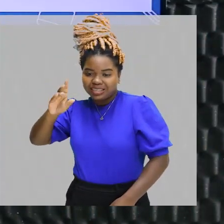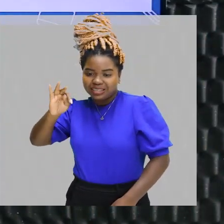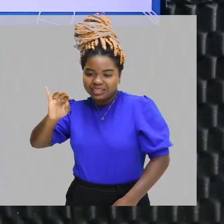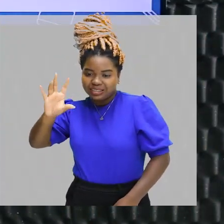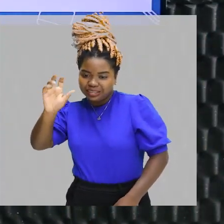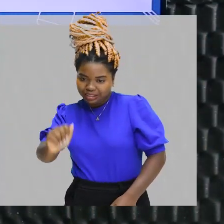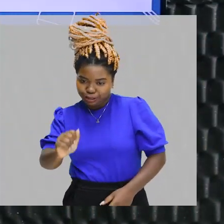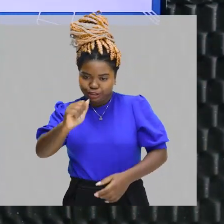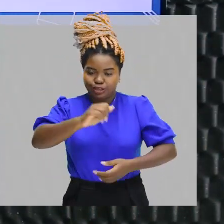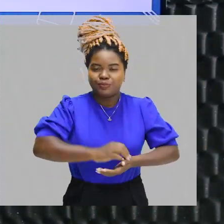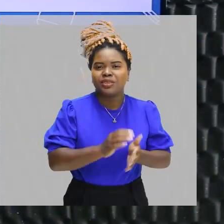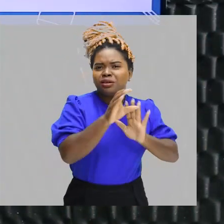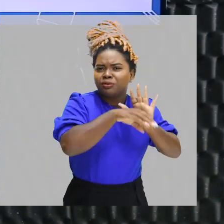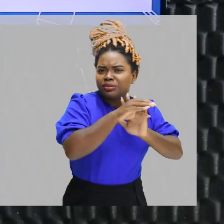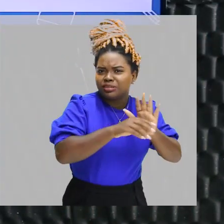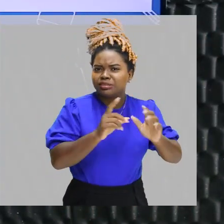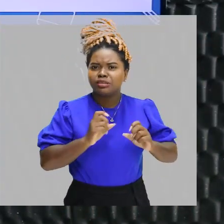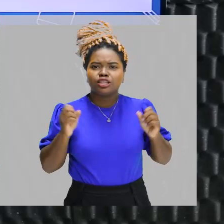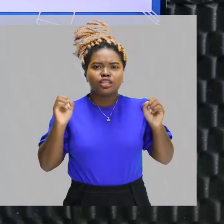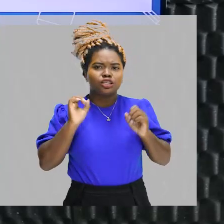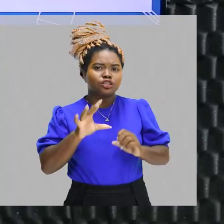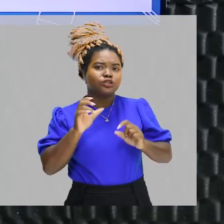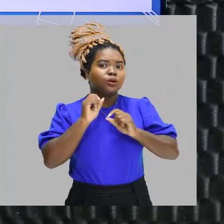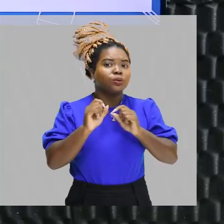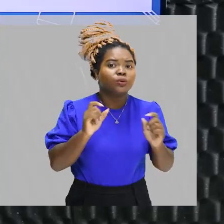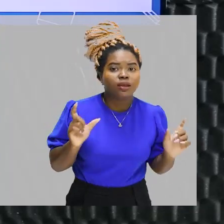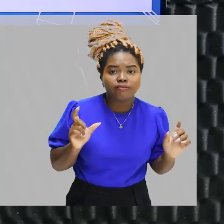não consegue englobar somente